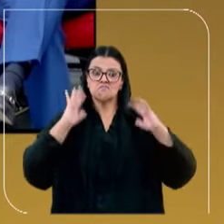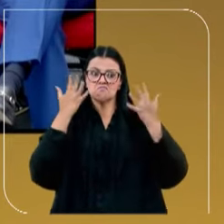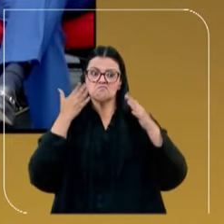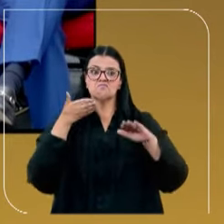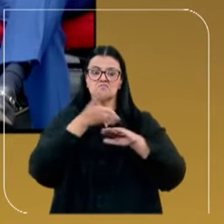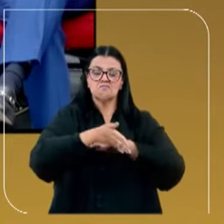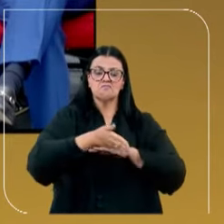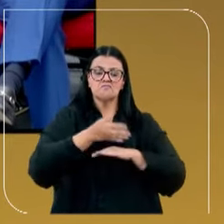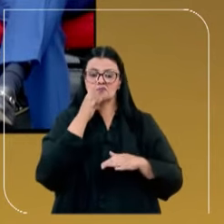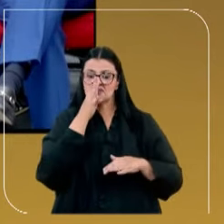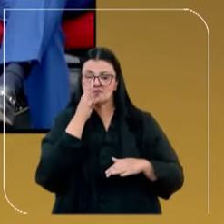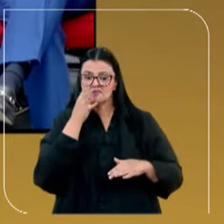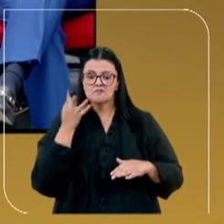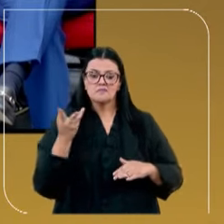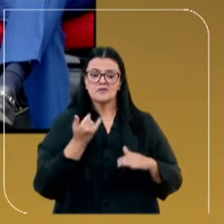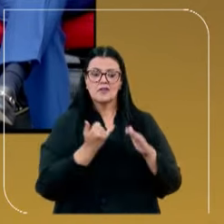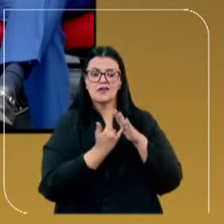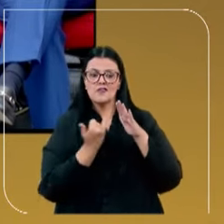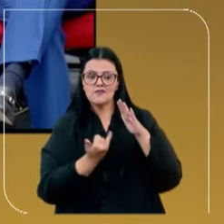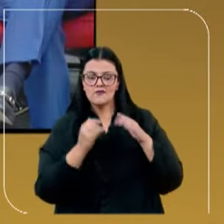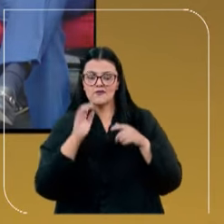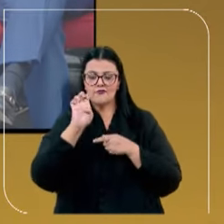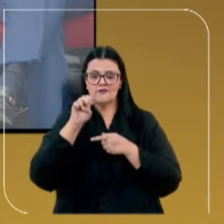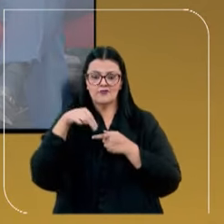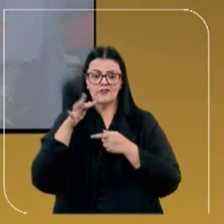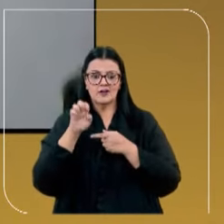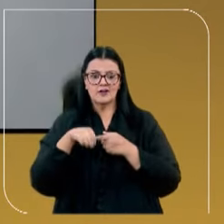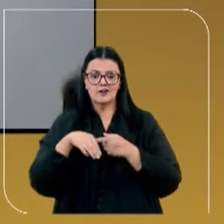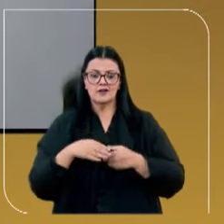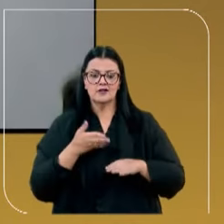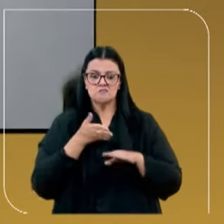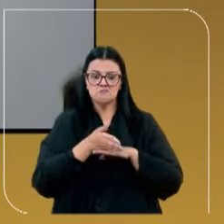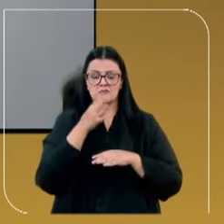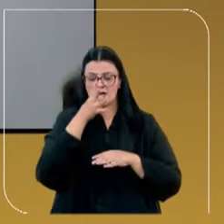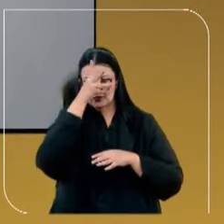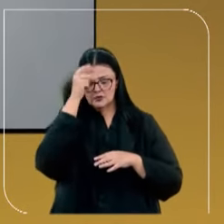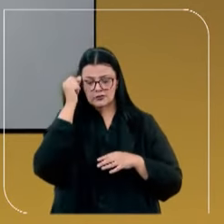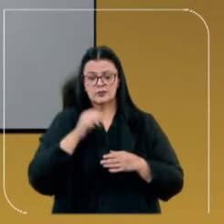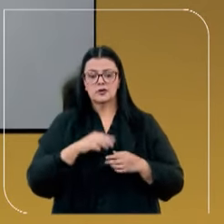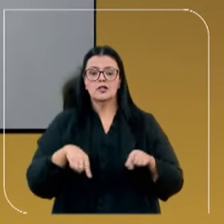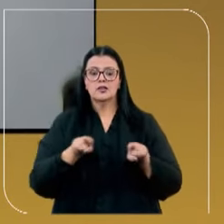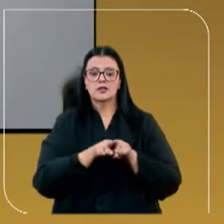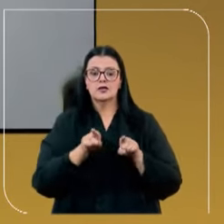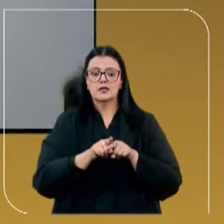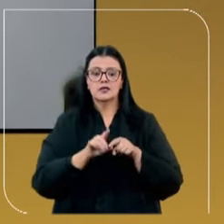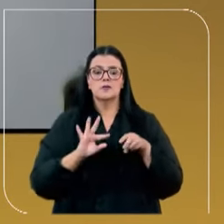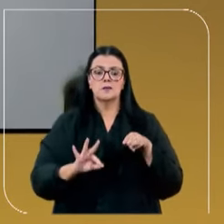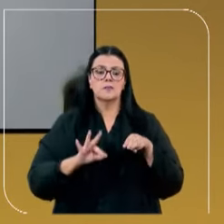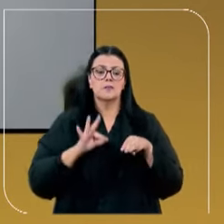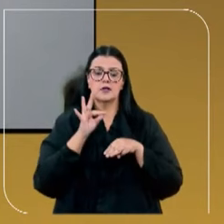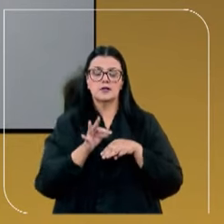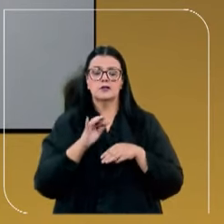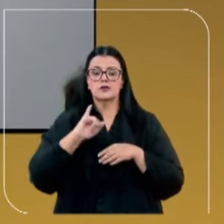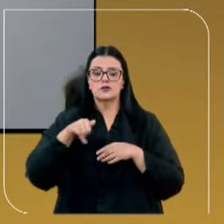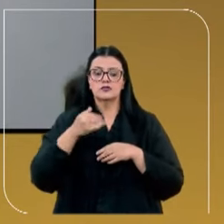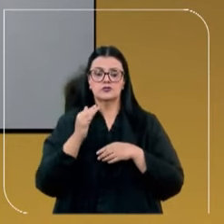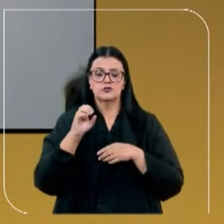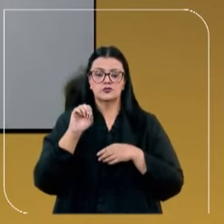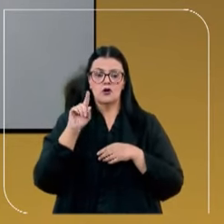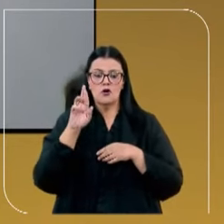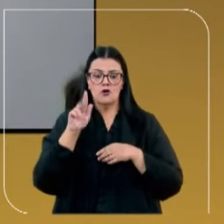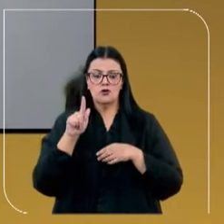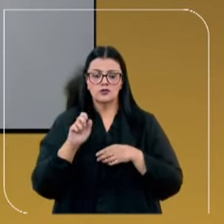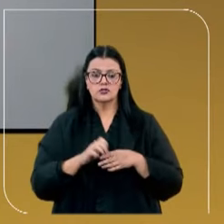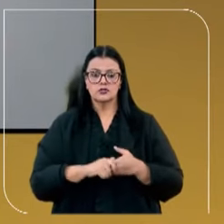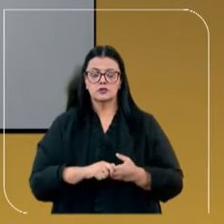Infam. Saudar a Sua Excelência, o eminente ministro Jorge Messias, aqui presente, ministro de Estado da Advocacia Geral da